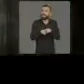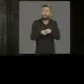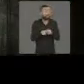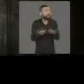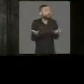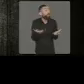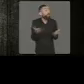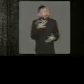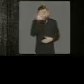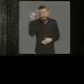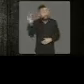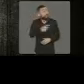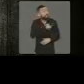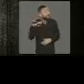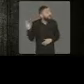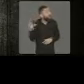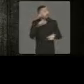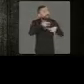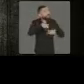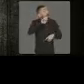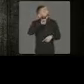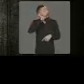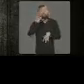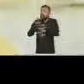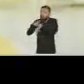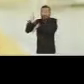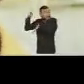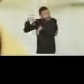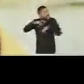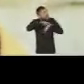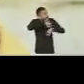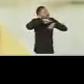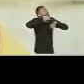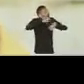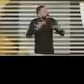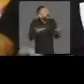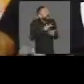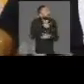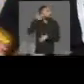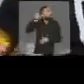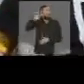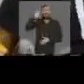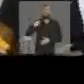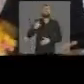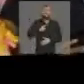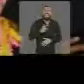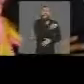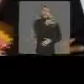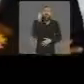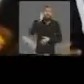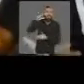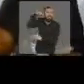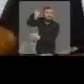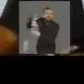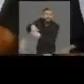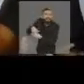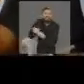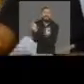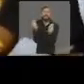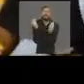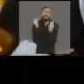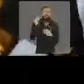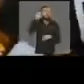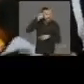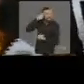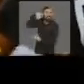matam. Hoje uma vida foi ceifada por conta do ódio que ele mesmo pregou. Ainda tem mulher que foi votar um camarada